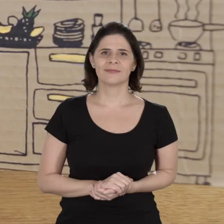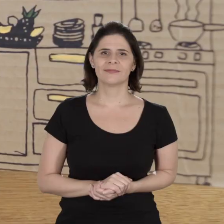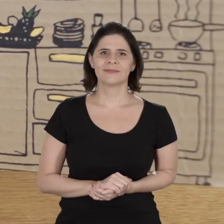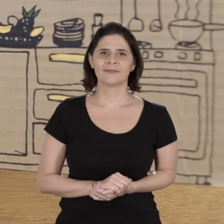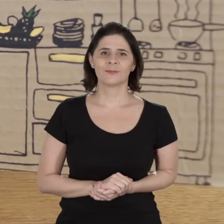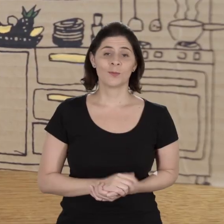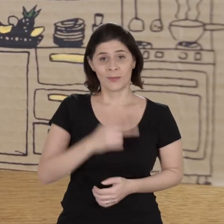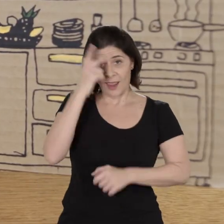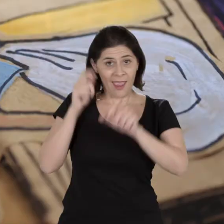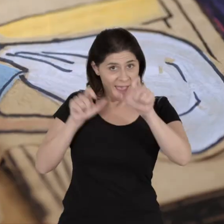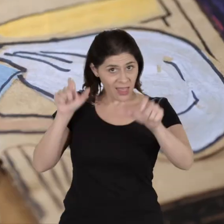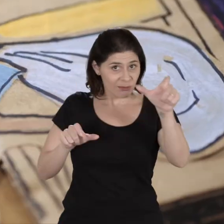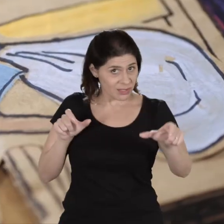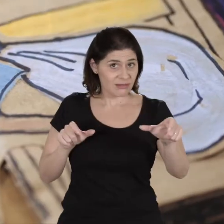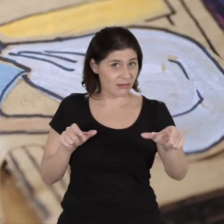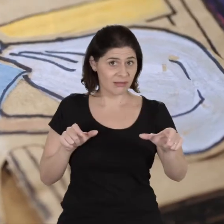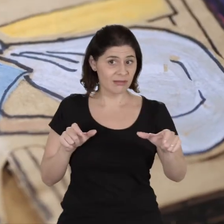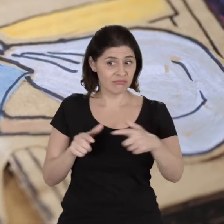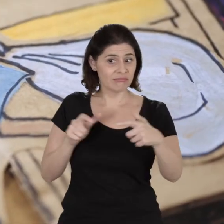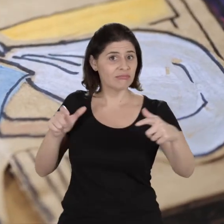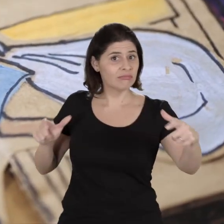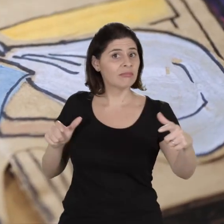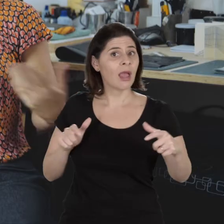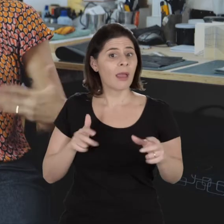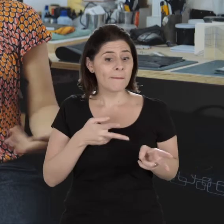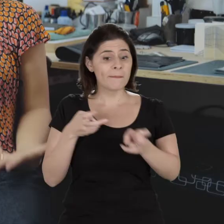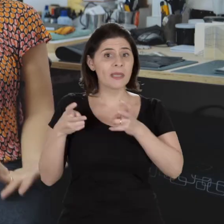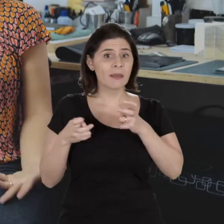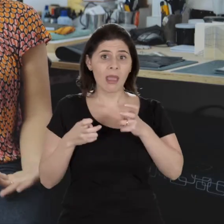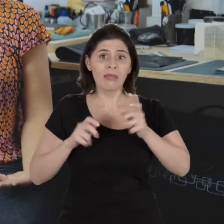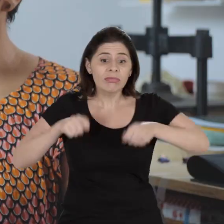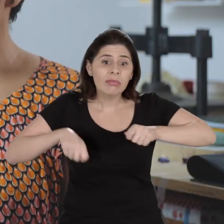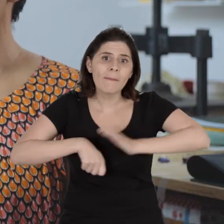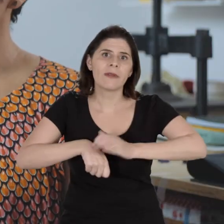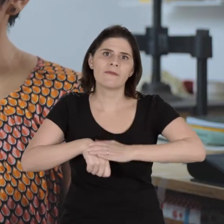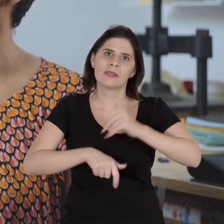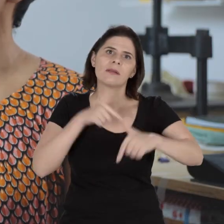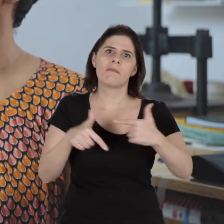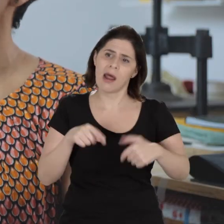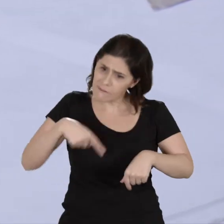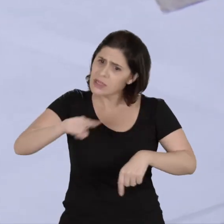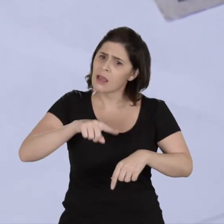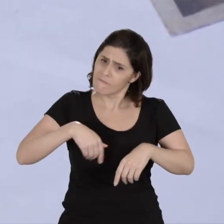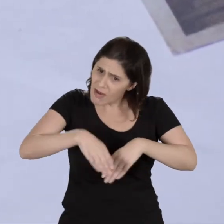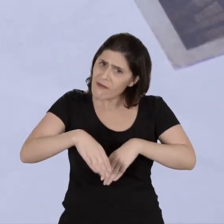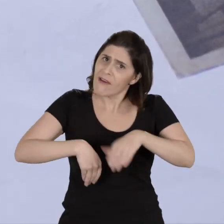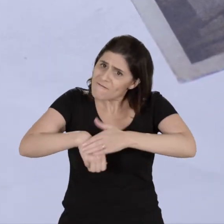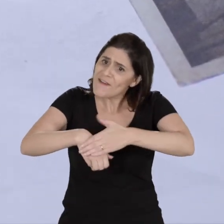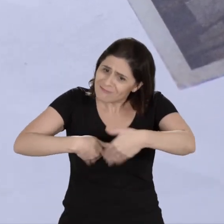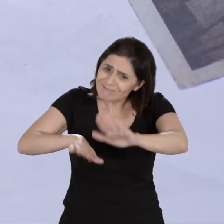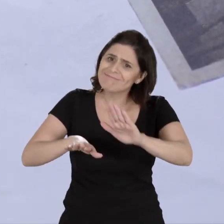As pessoas estão cada vez mais percebendo que elas podem fazer o trabalho acontecer. Vai lá e você mesmo se